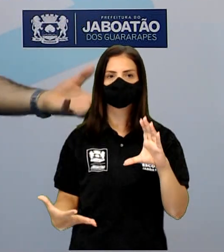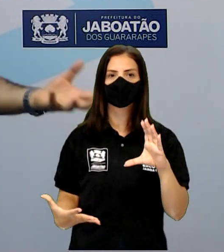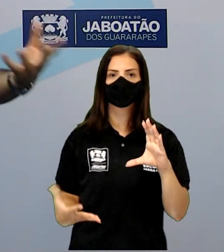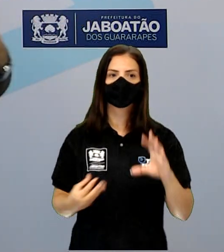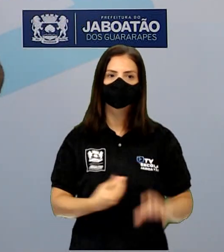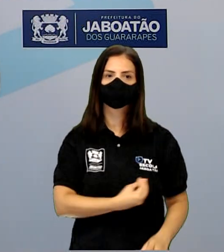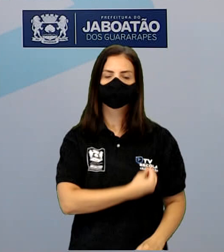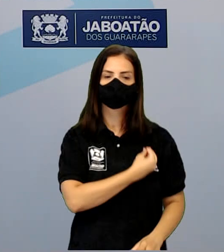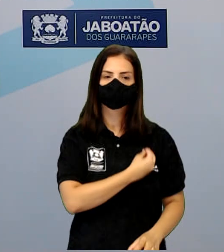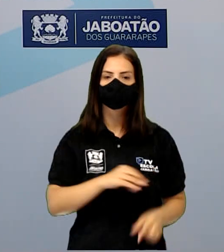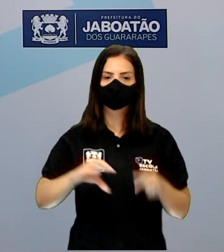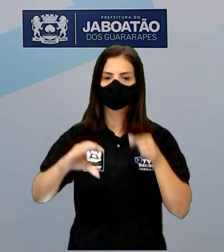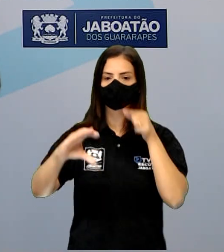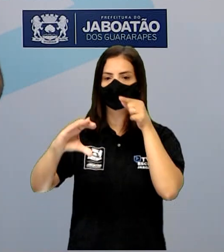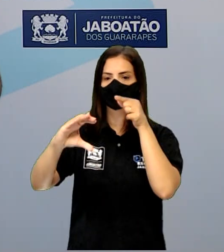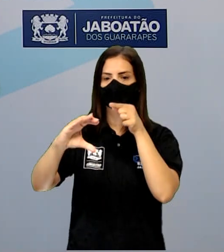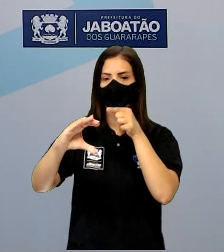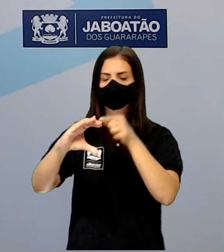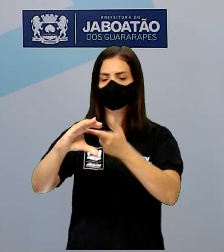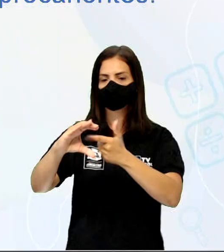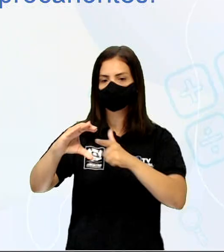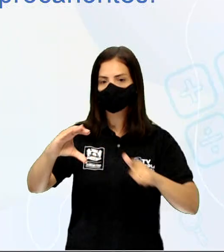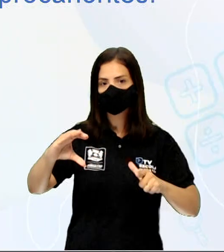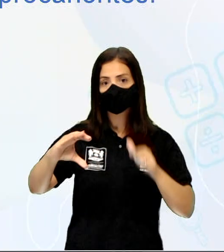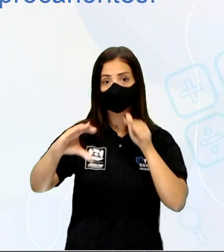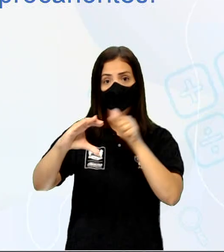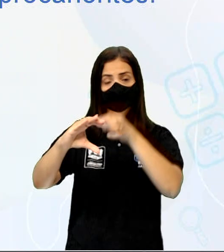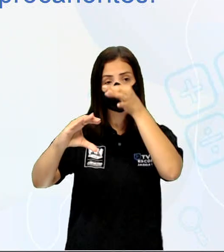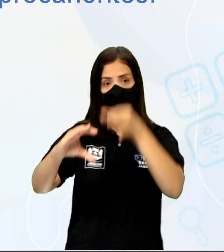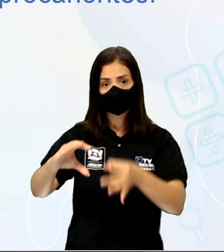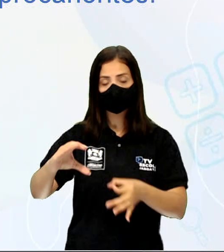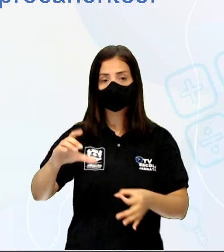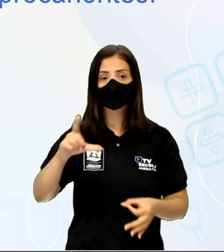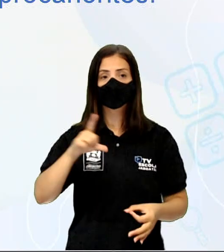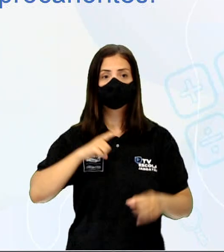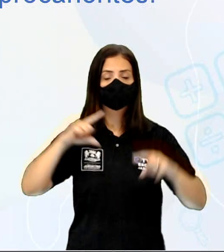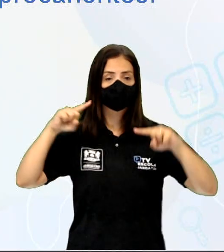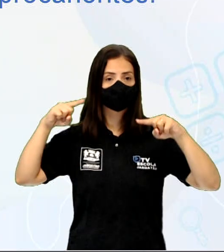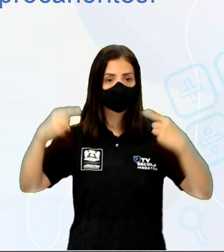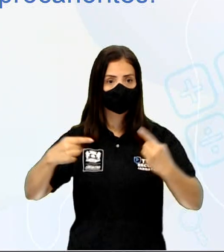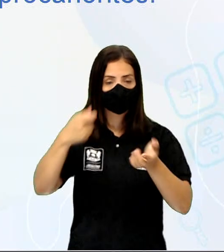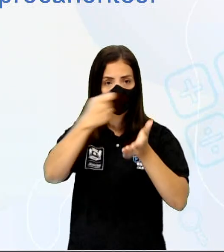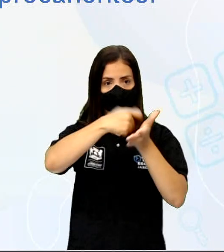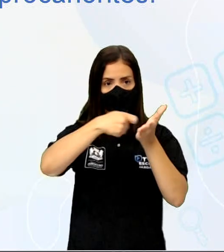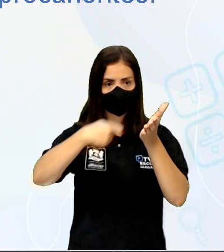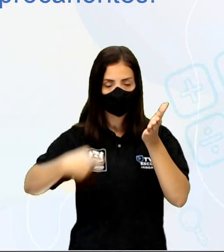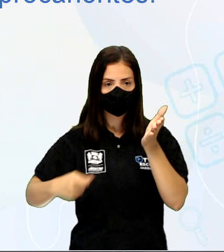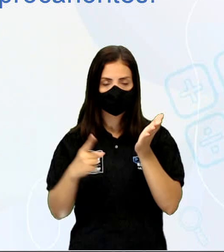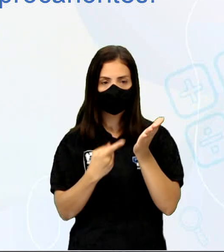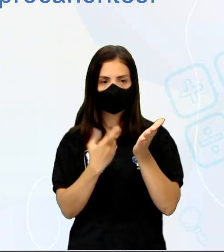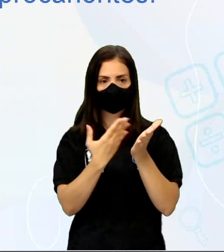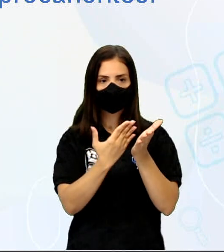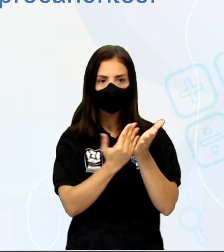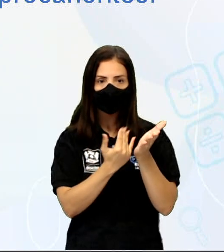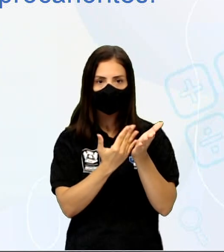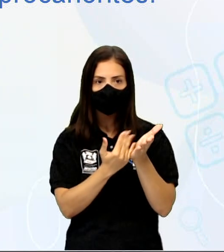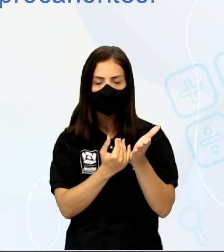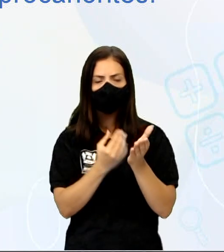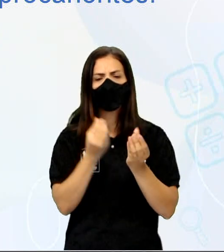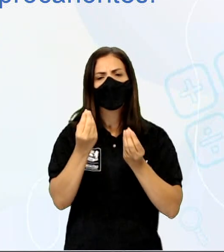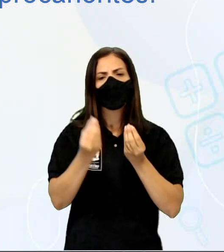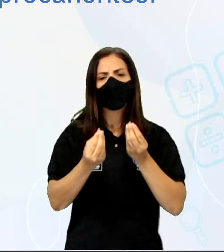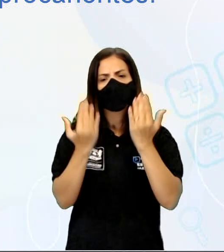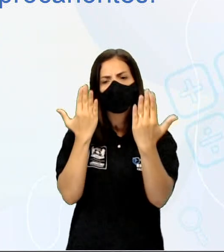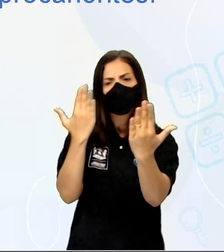organismos procariontes e eucariontes, eu tenho aqui um desafio para vocês. Eu quero que você escreva no seu caderno uma vantagem e